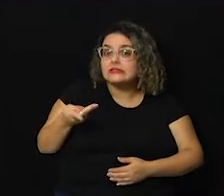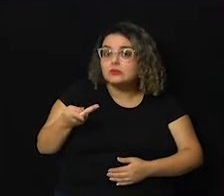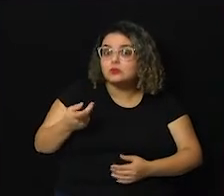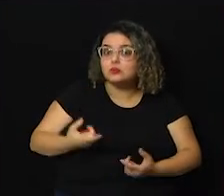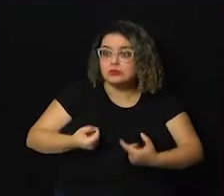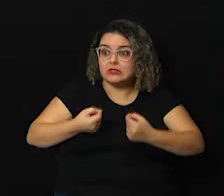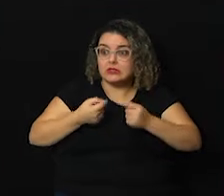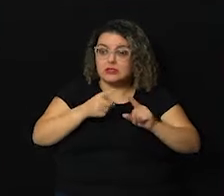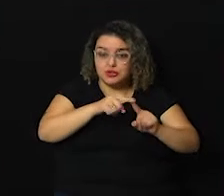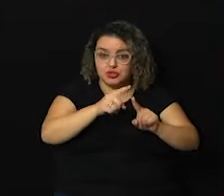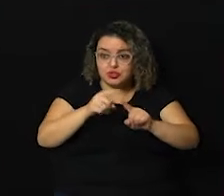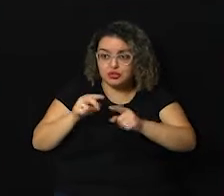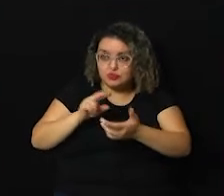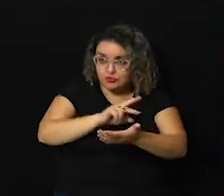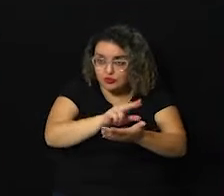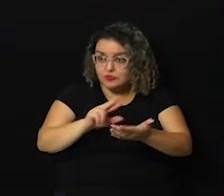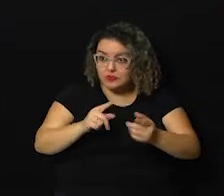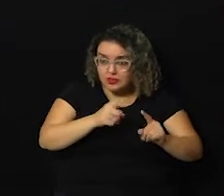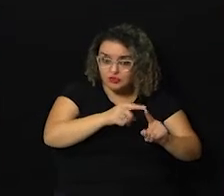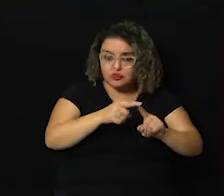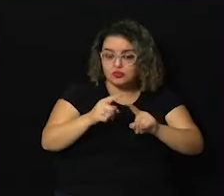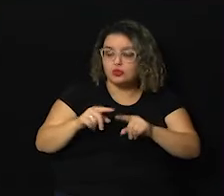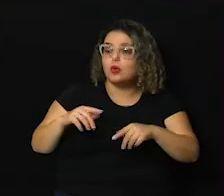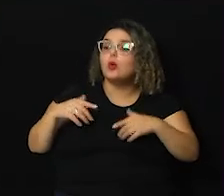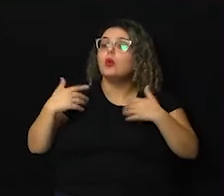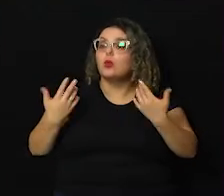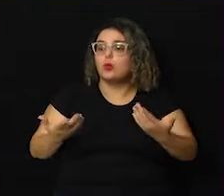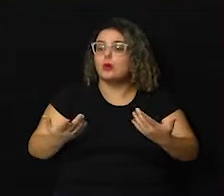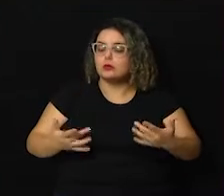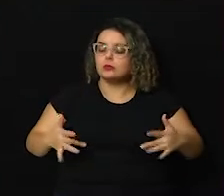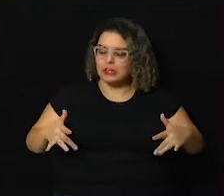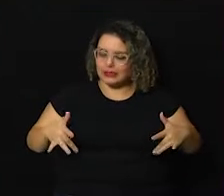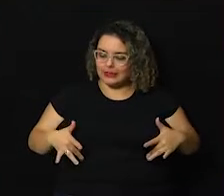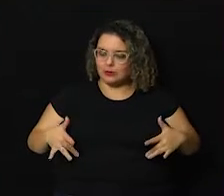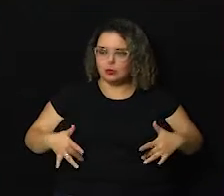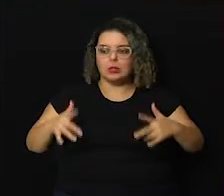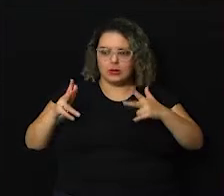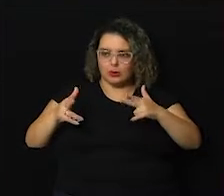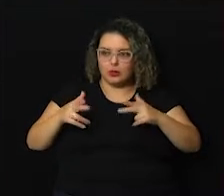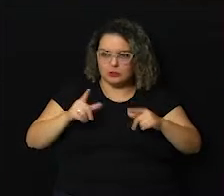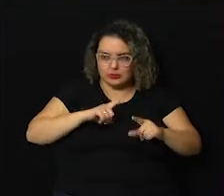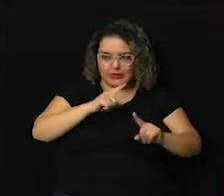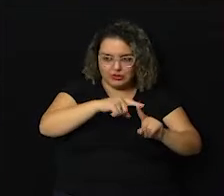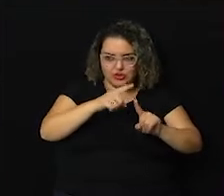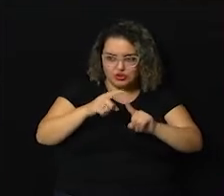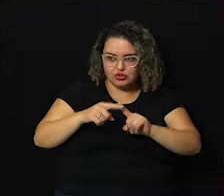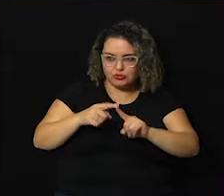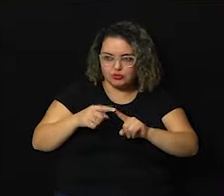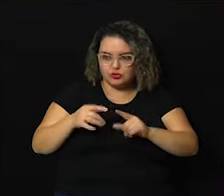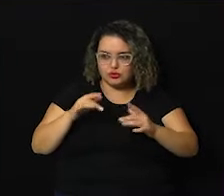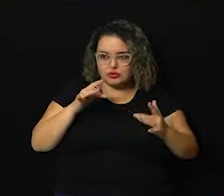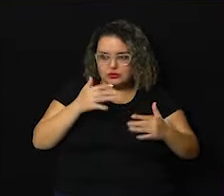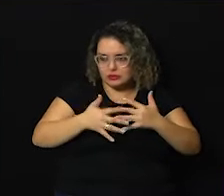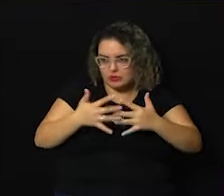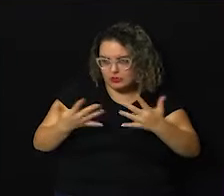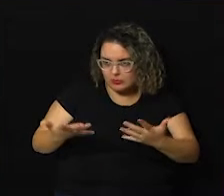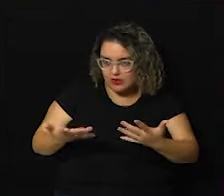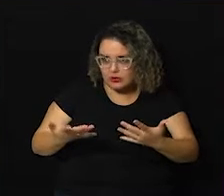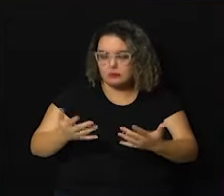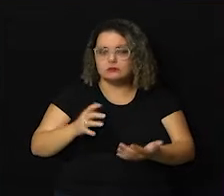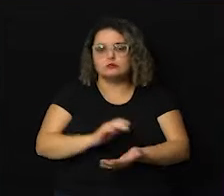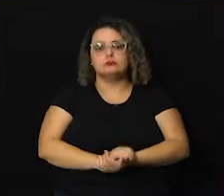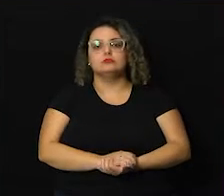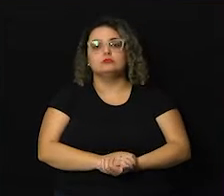câncer, existem tipos, né? Vários tipos de câncer. Quando ele está no rim, é a mesma coisa? Tem tipos que afetam esse